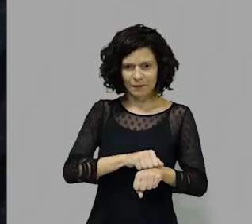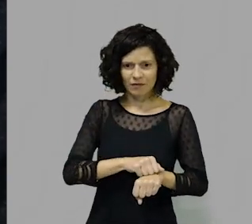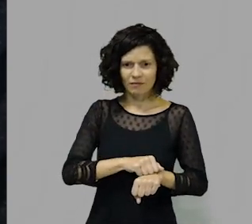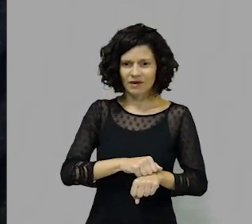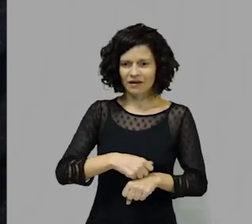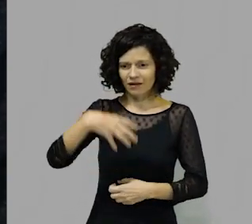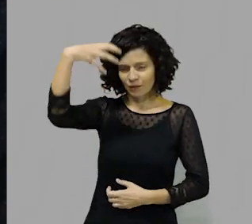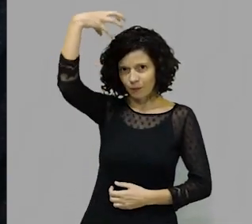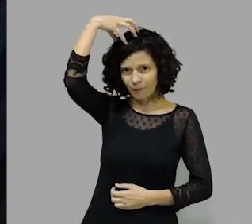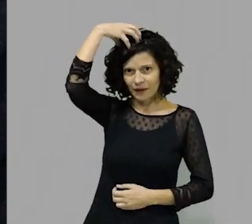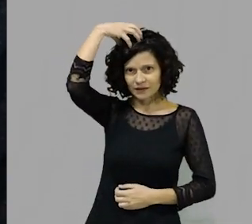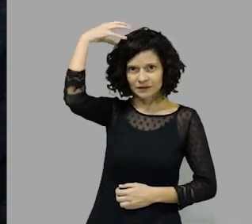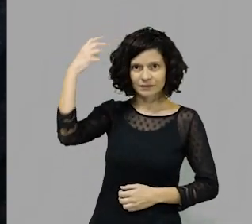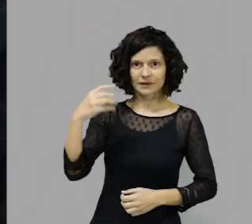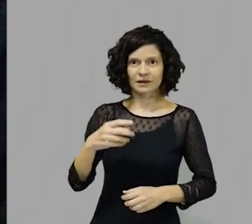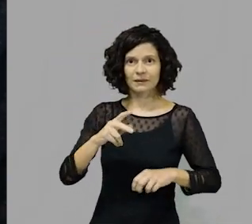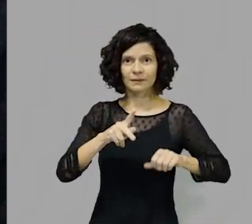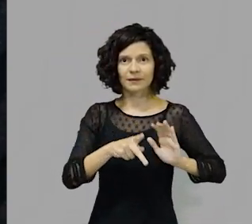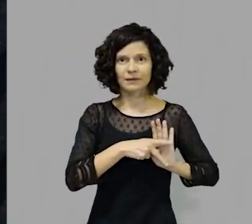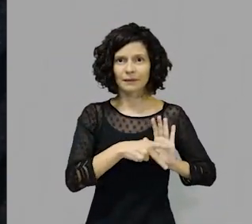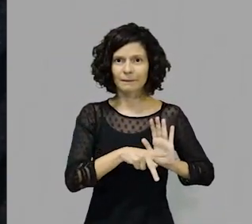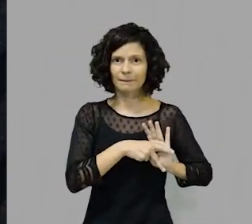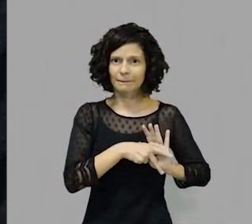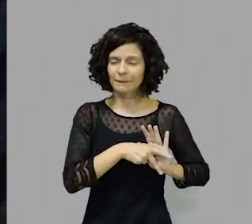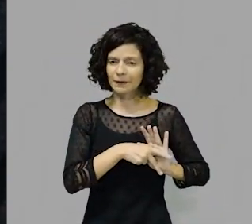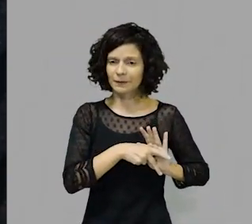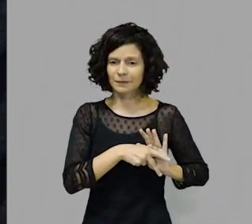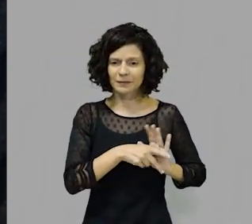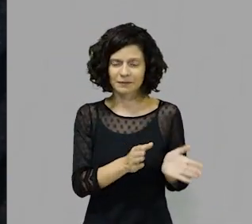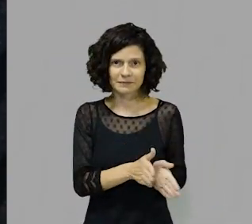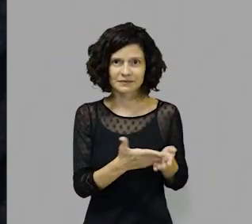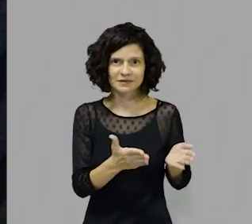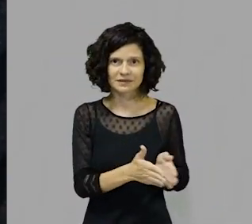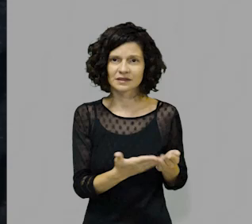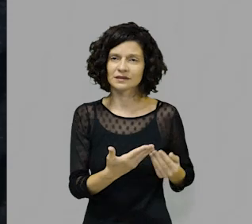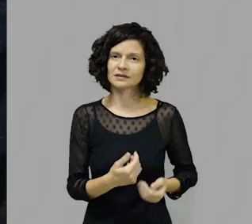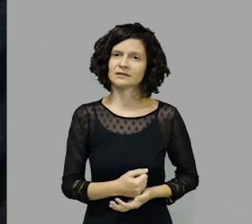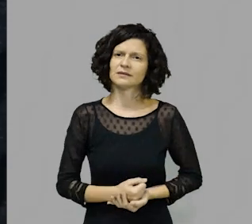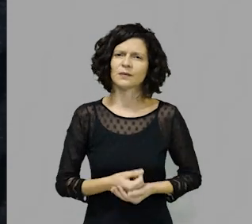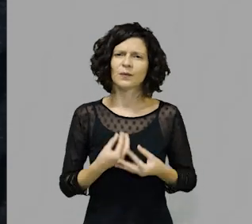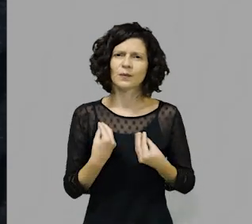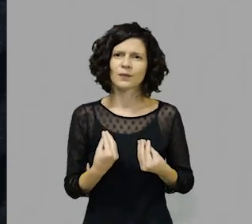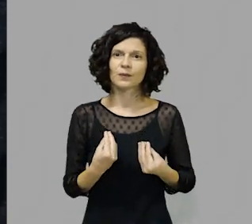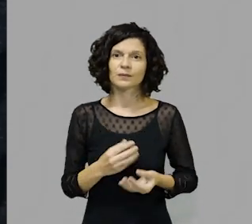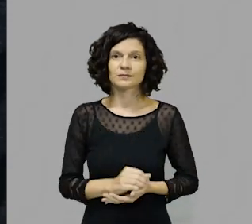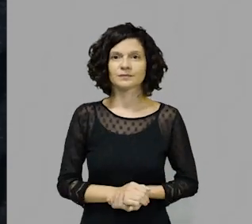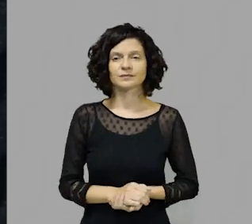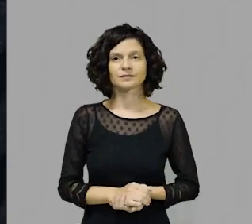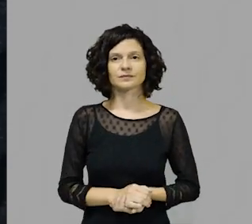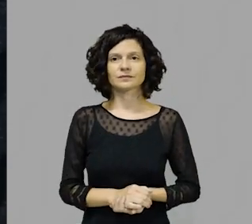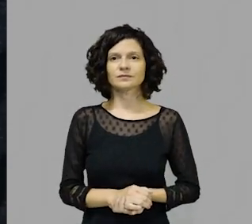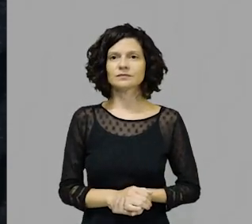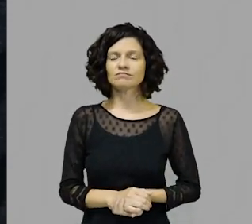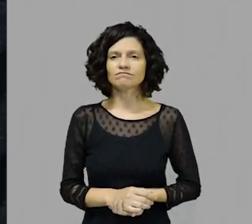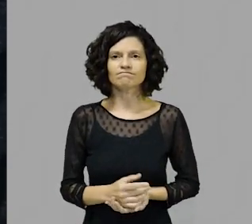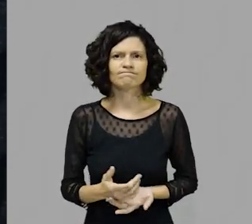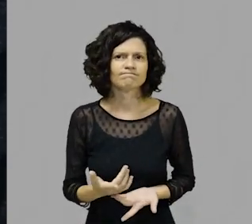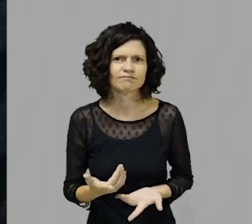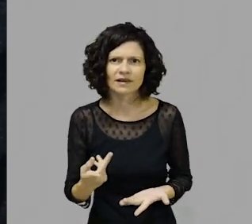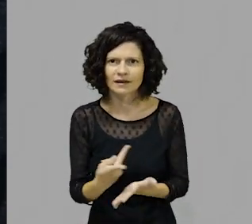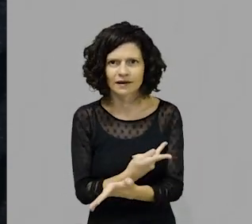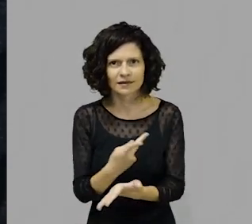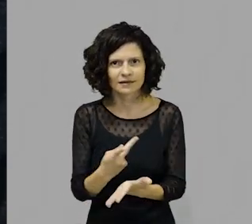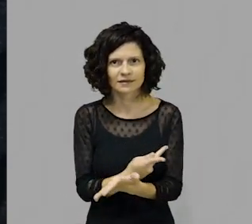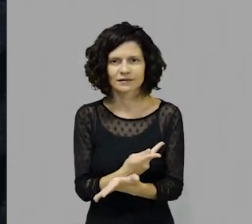não é da concentração de riquezas, mas a culpa é do próprio indivíduo, é do próprio pobre. É claro que isso é uma coisa muito